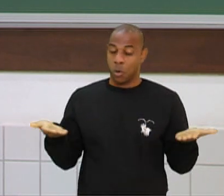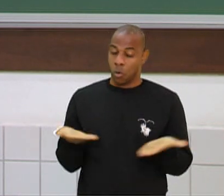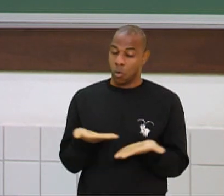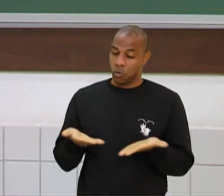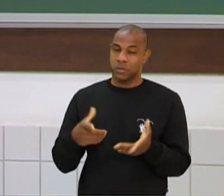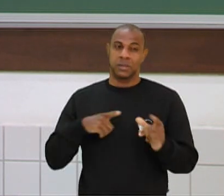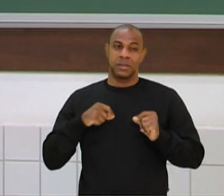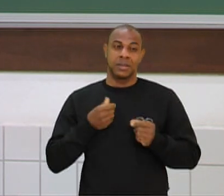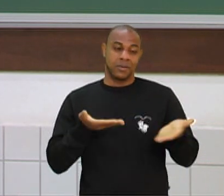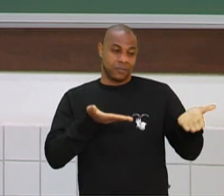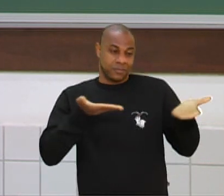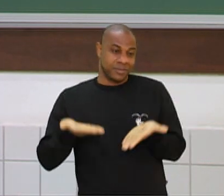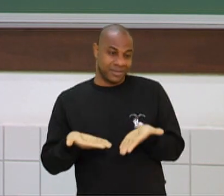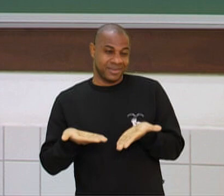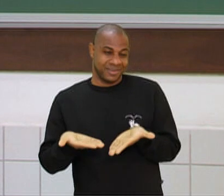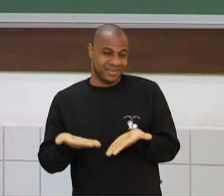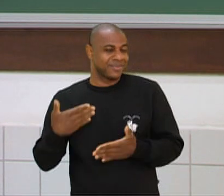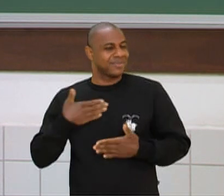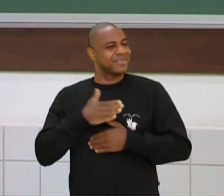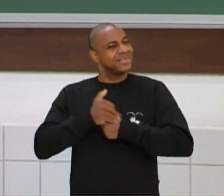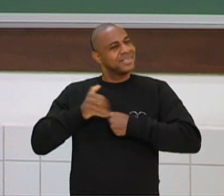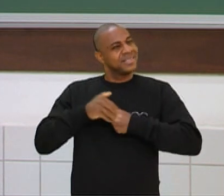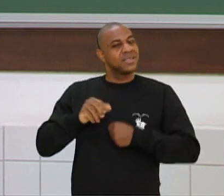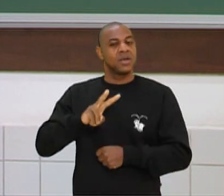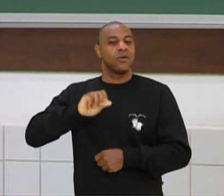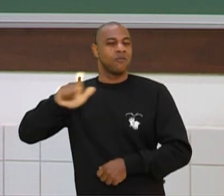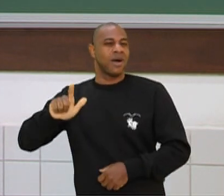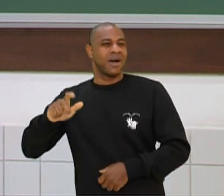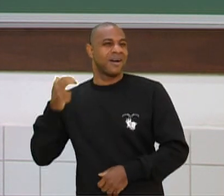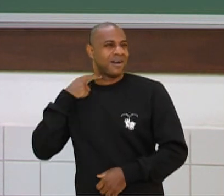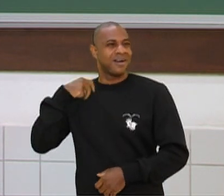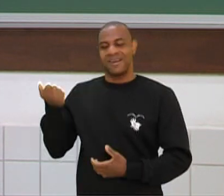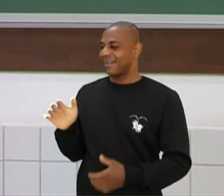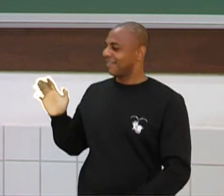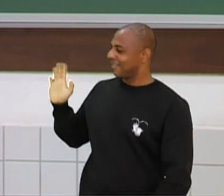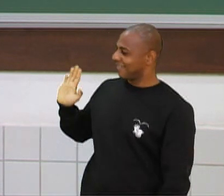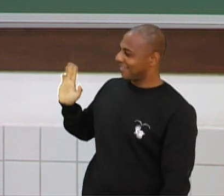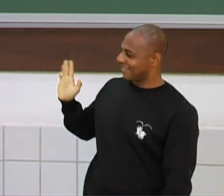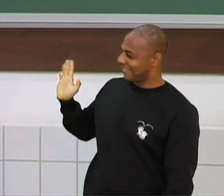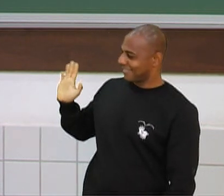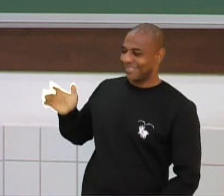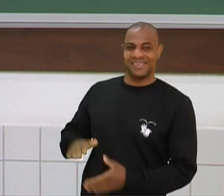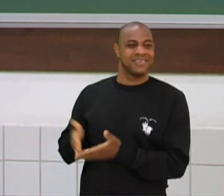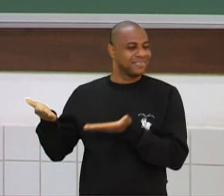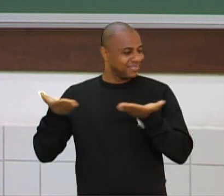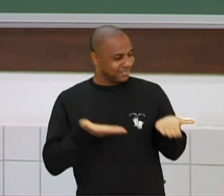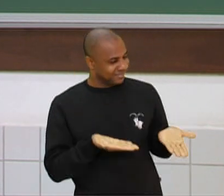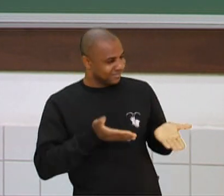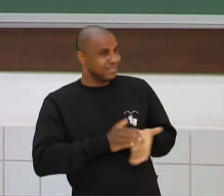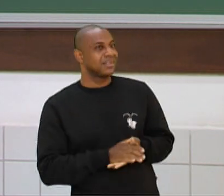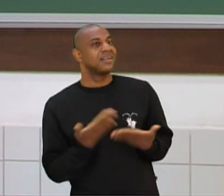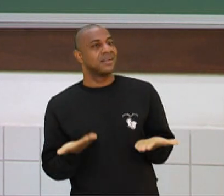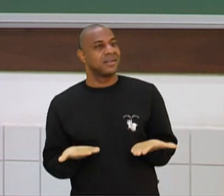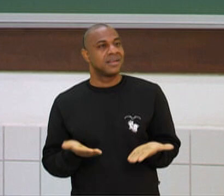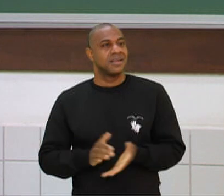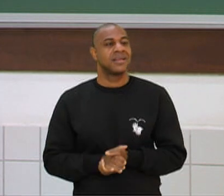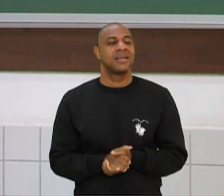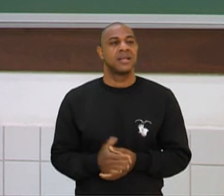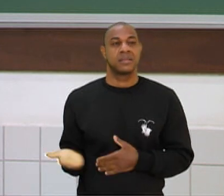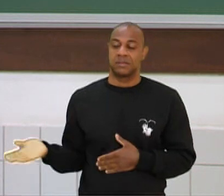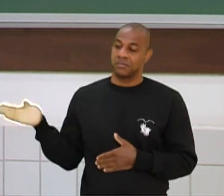temos um convidado super querido, o Val! Say hello for the students, Val! So,